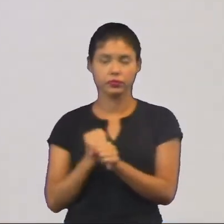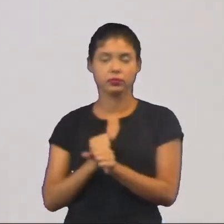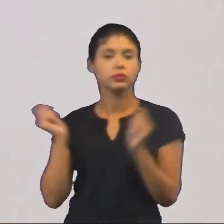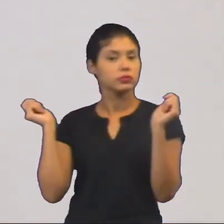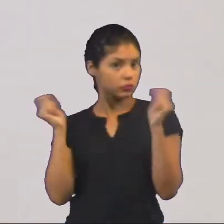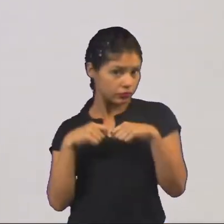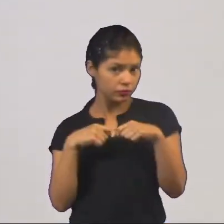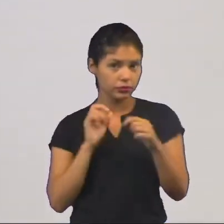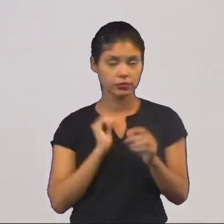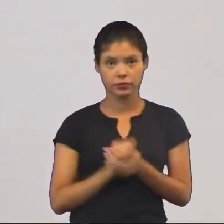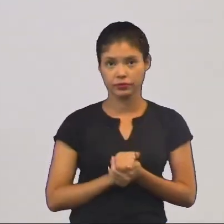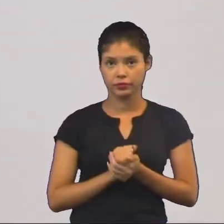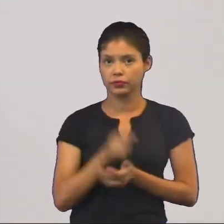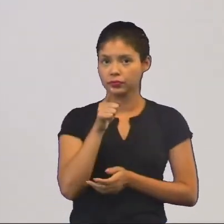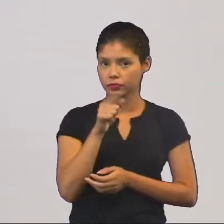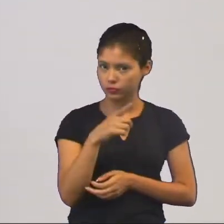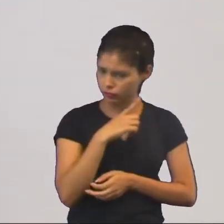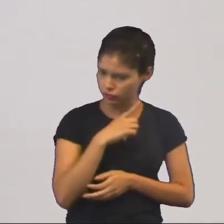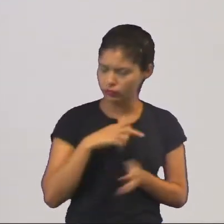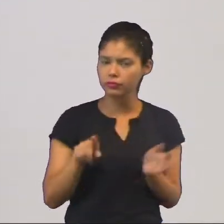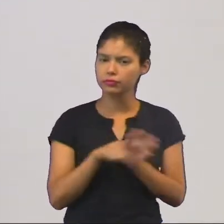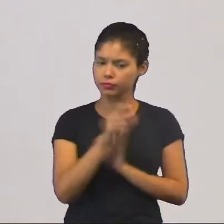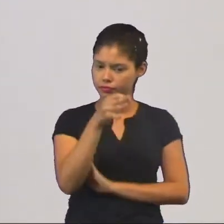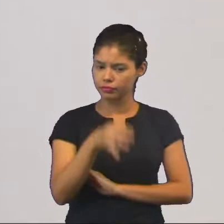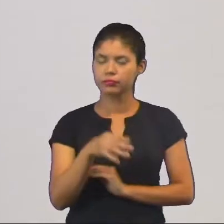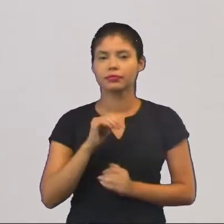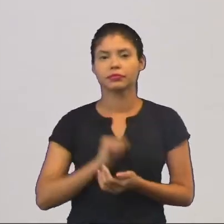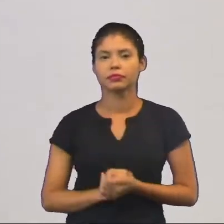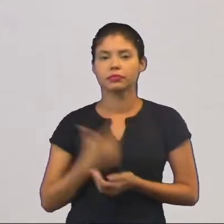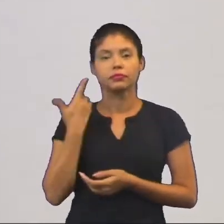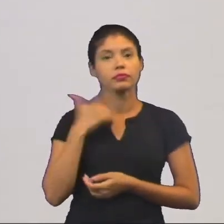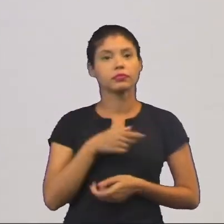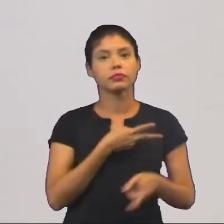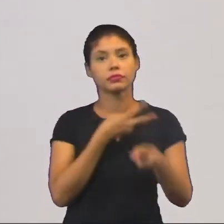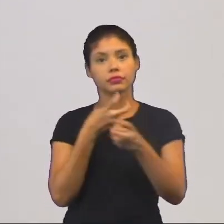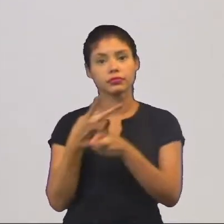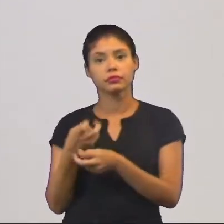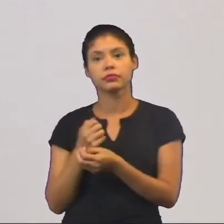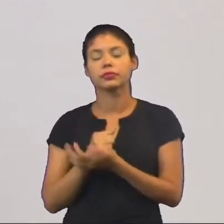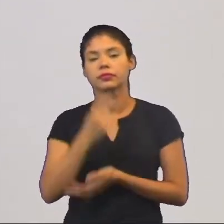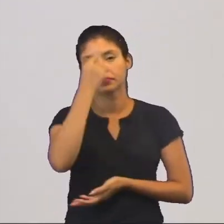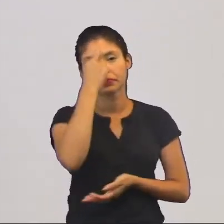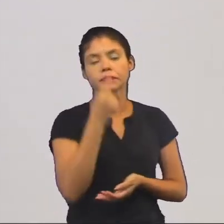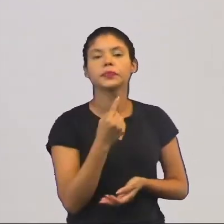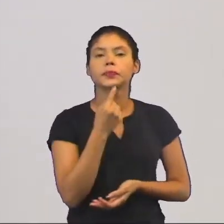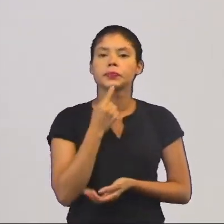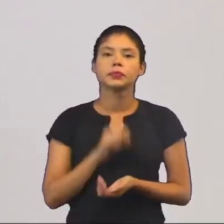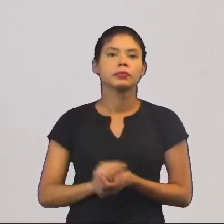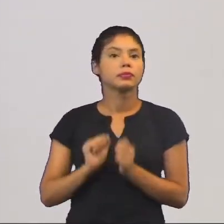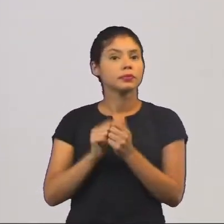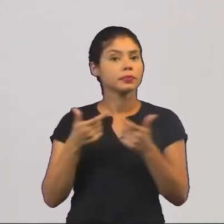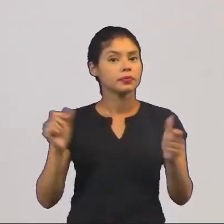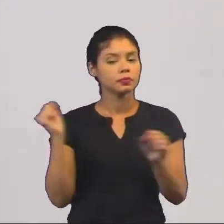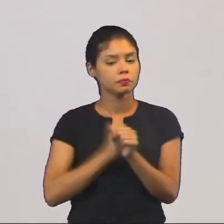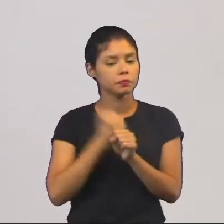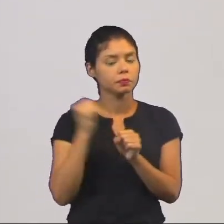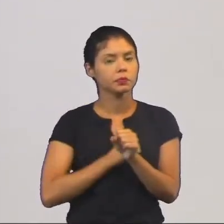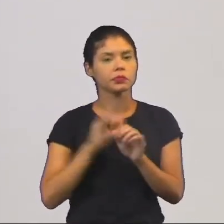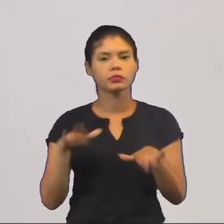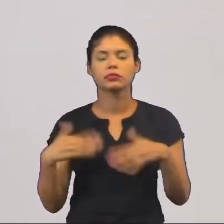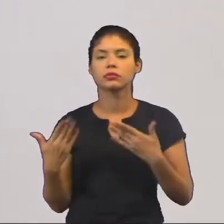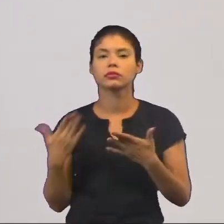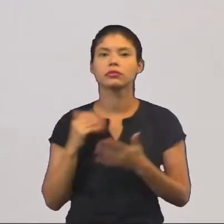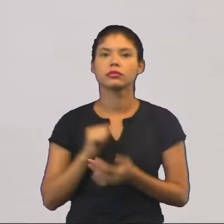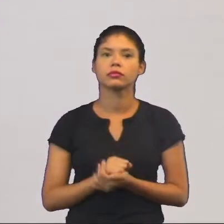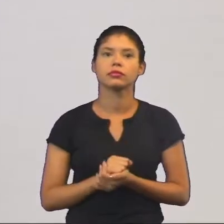ela possui muitas construções e você estaria certo, isso mesmo. Nós conseguimos identificar na imagem bastante construções. E que